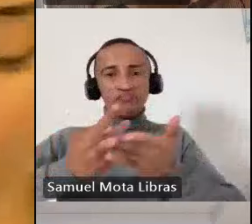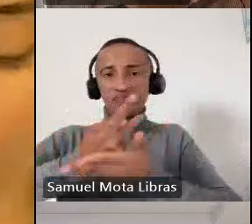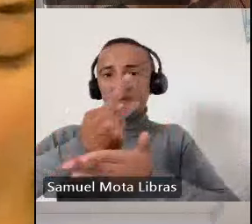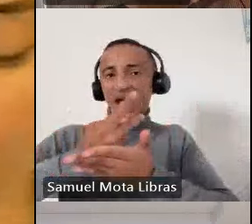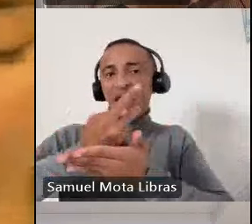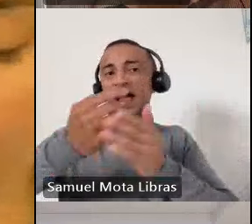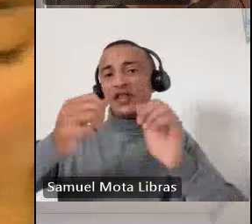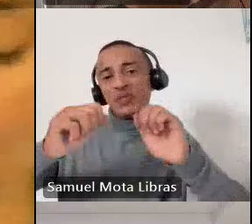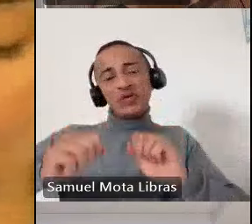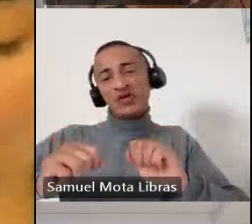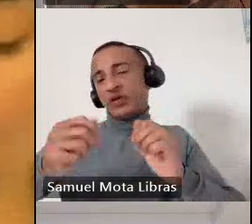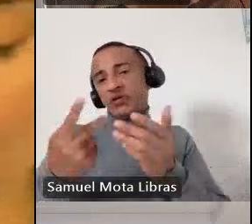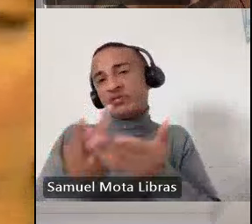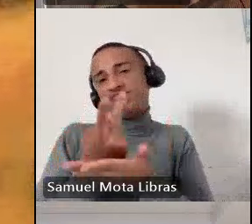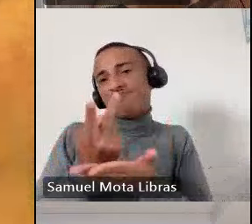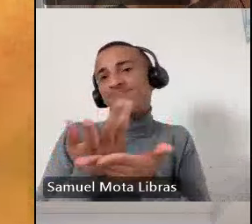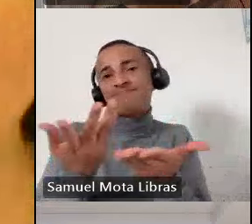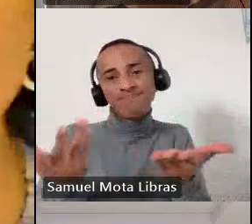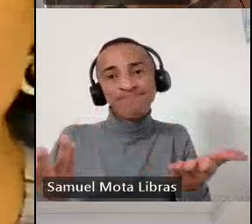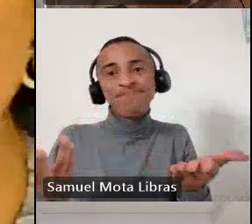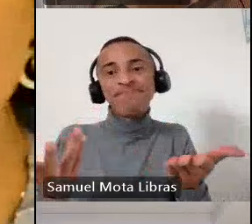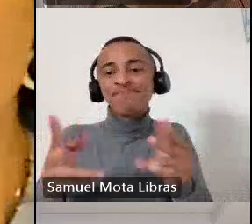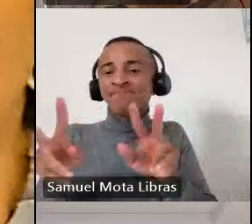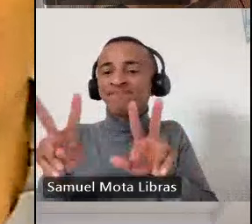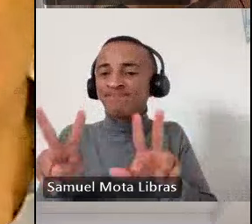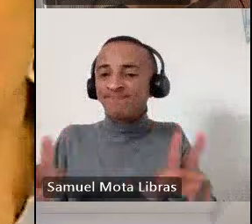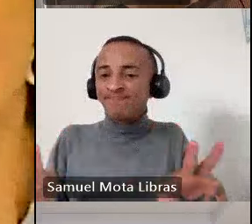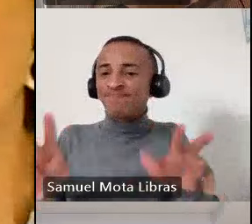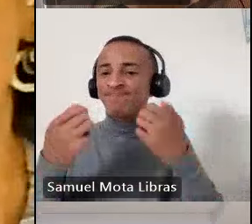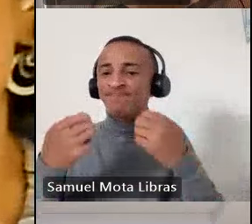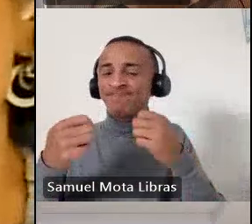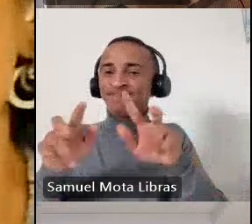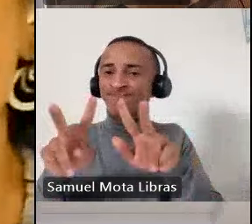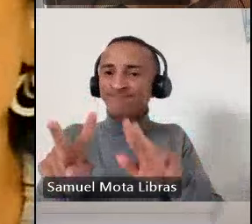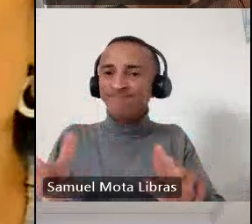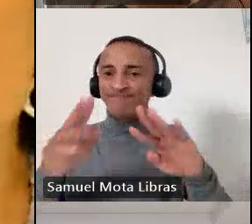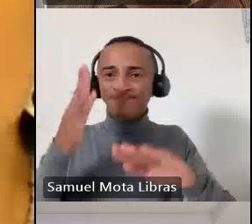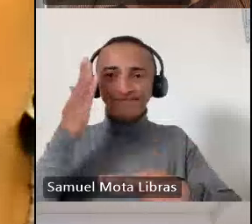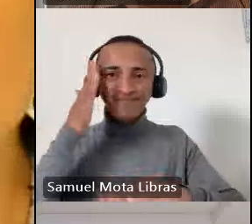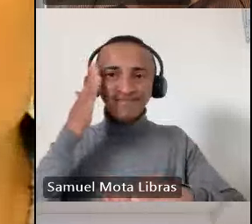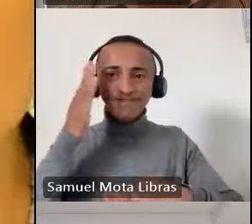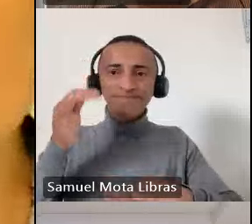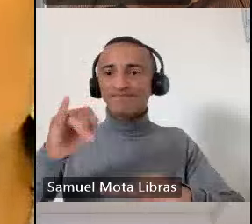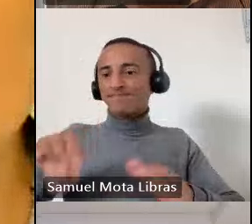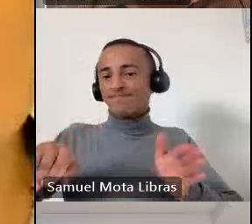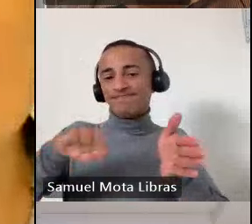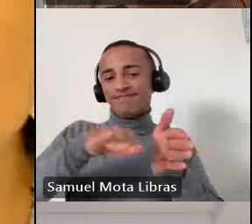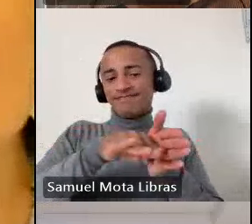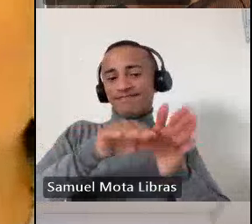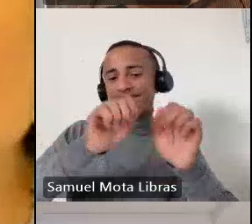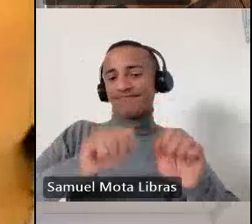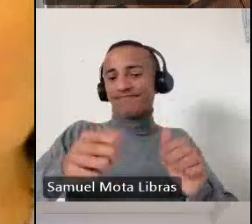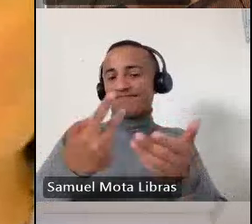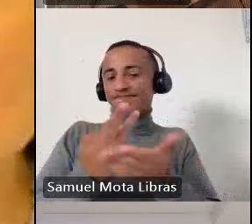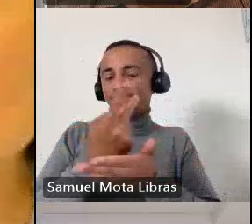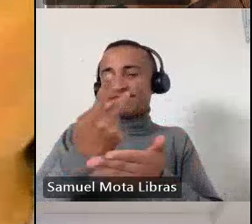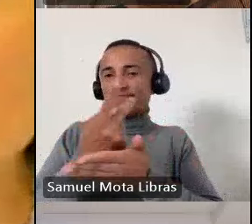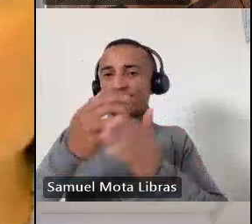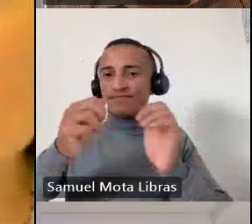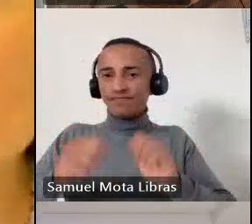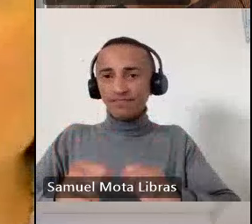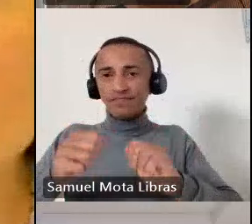pouco certo aquilo então eu tô monitorando preciso monitorar para saber se eu tô chegando lá e aí eu posso errar como você falou eu posso ter errado para muito